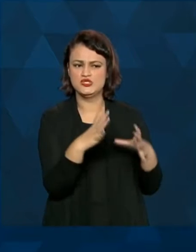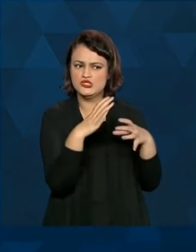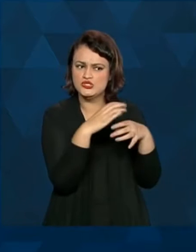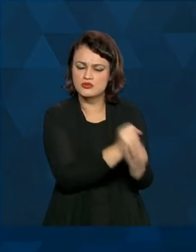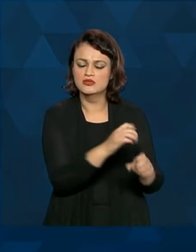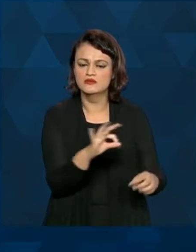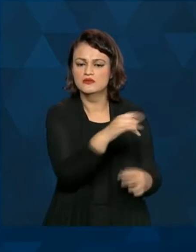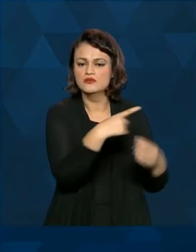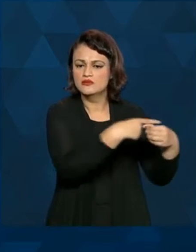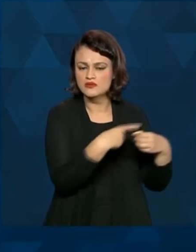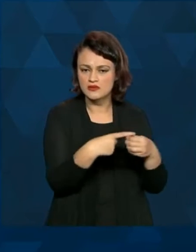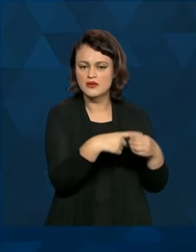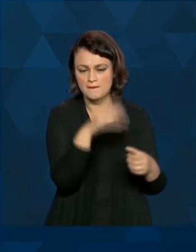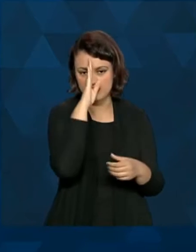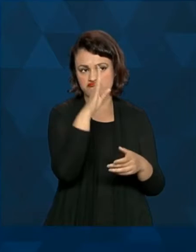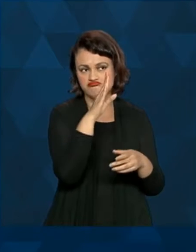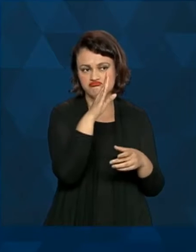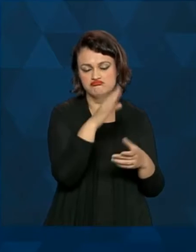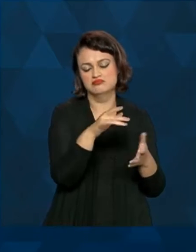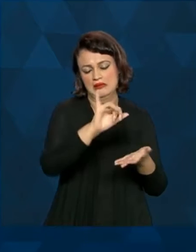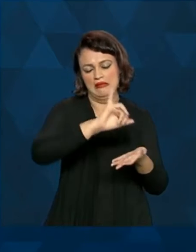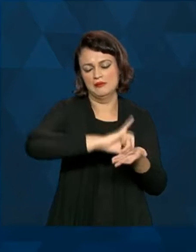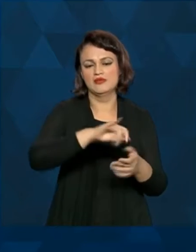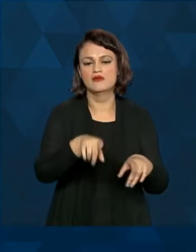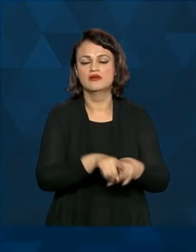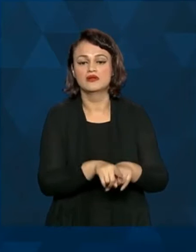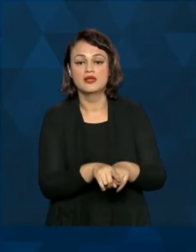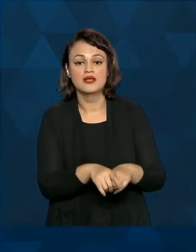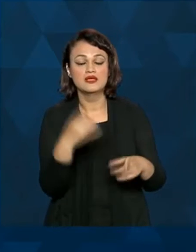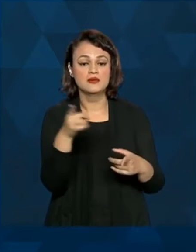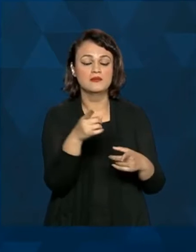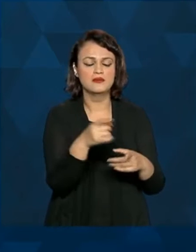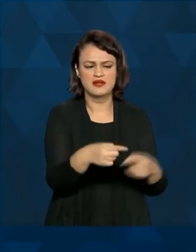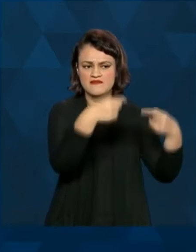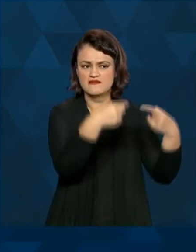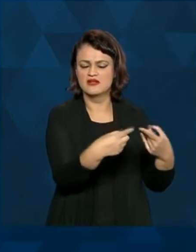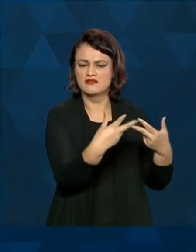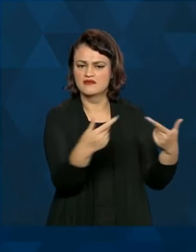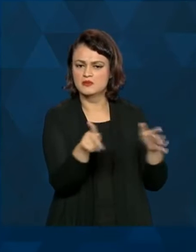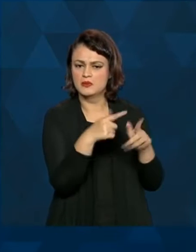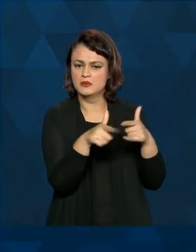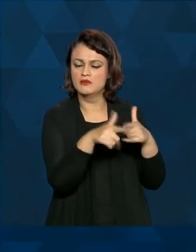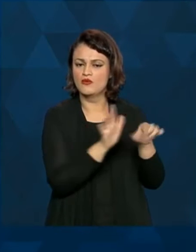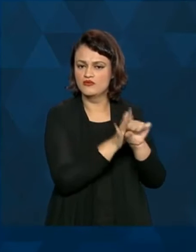todos os municípios, exclusive a capital, e para o enfrentamento à Covid receberam